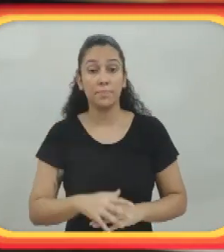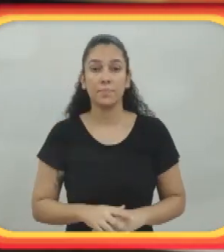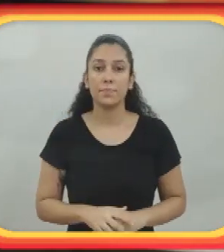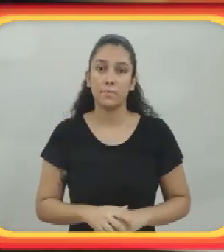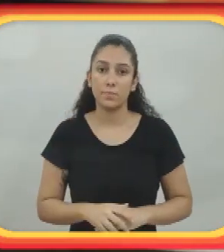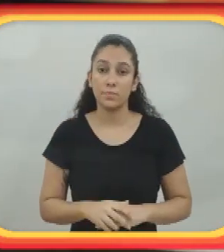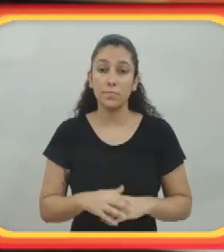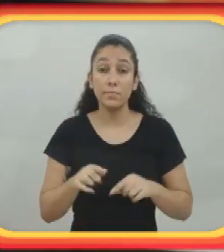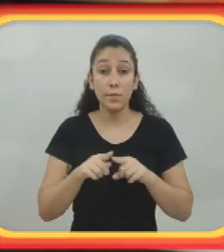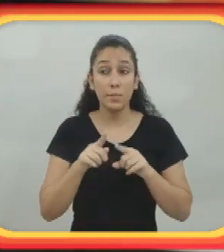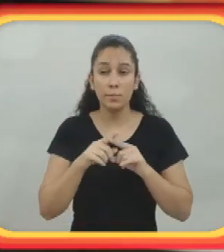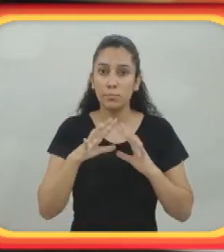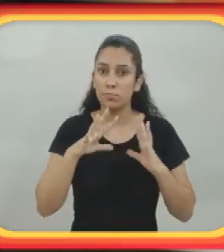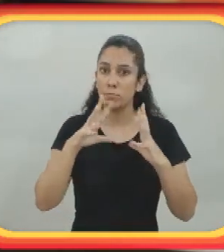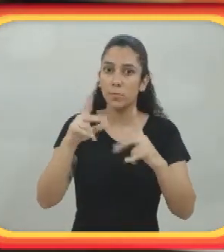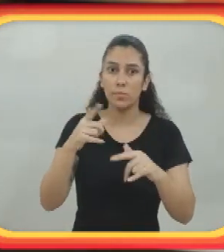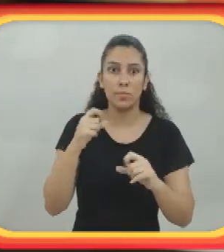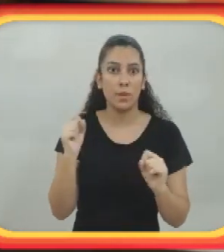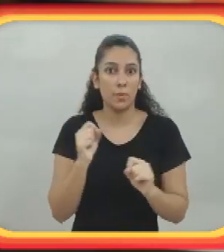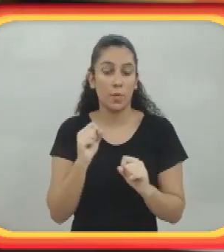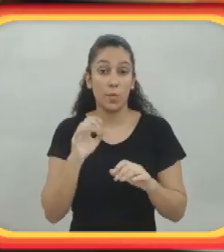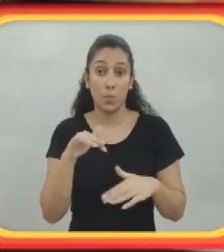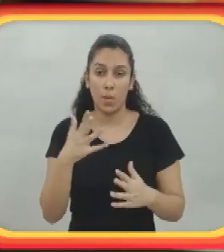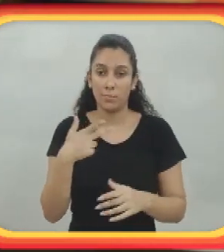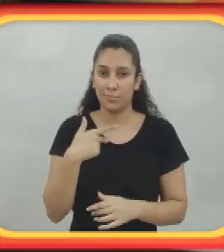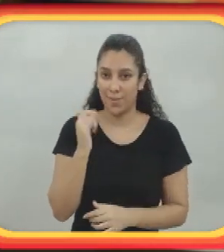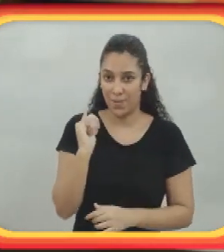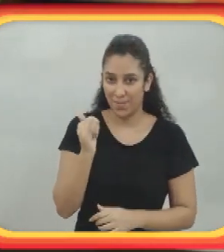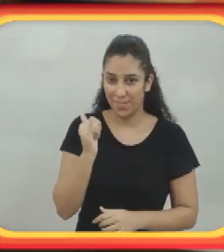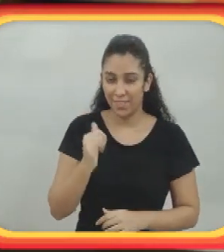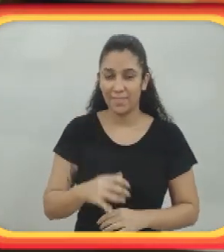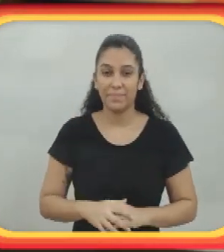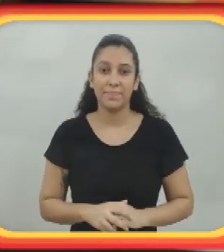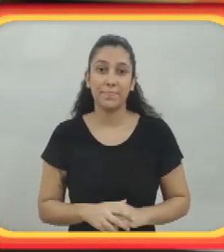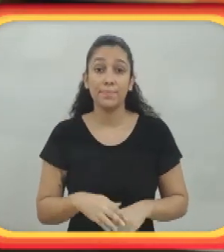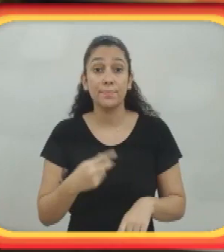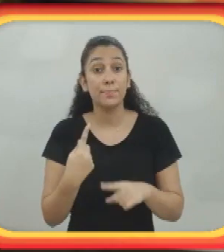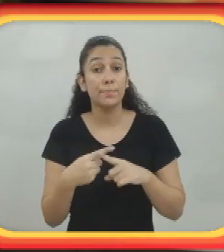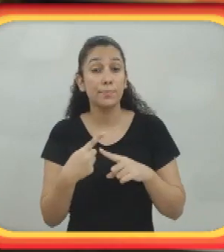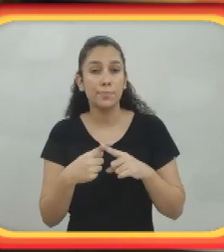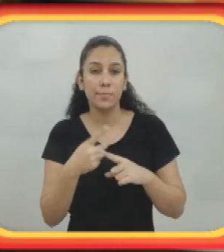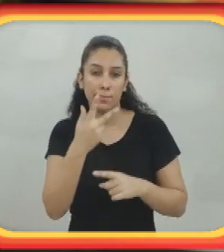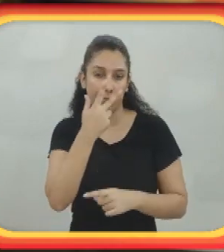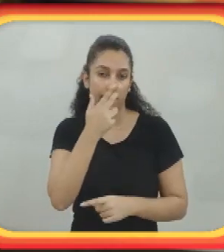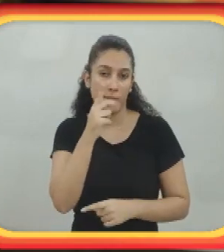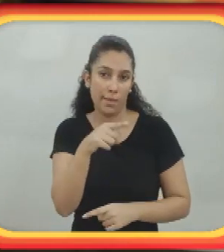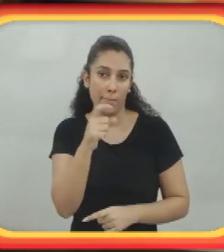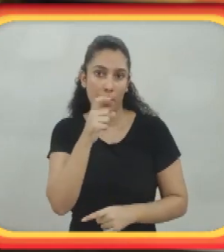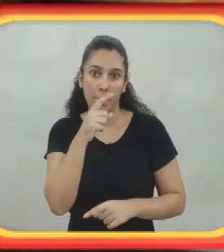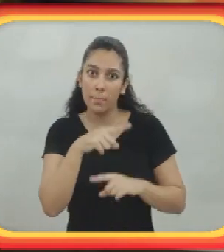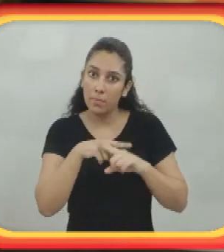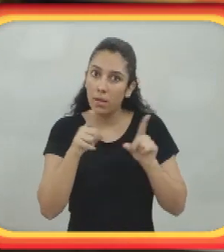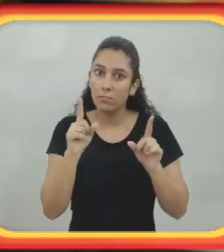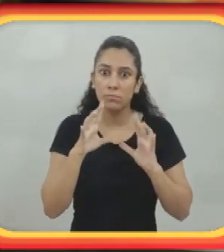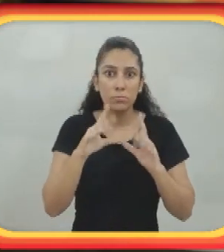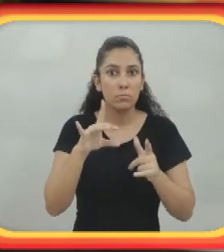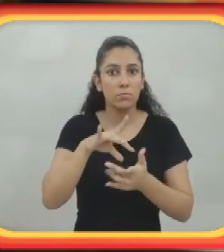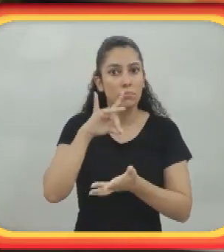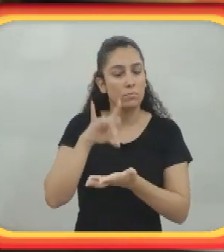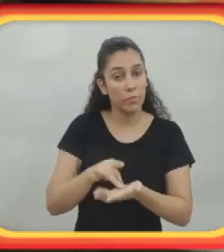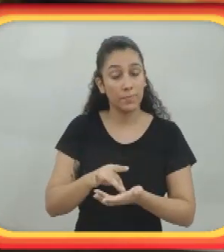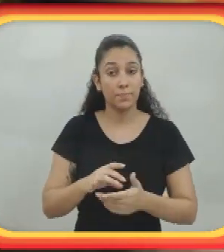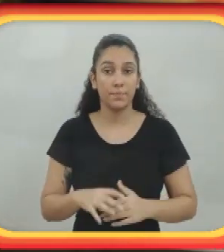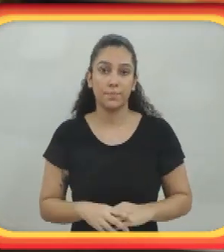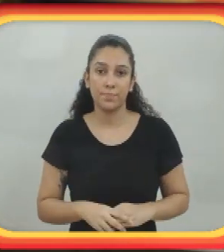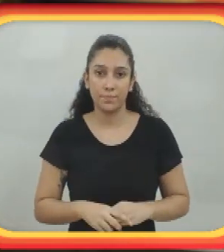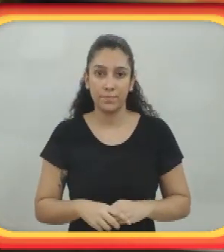curiosa e que todo mundo adora quando eu conto, porque parece mentira, mas é tudo